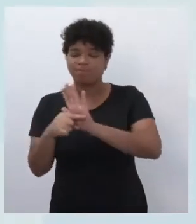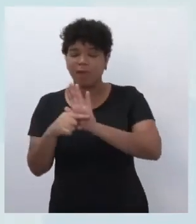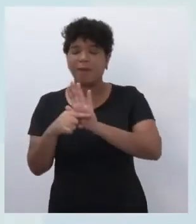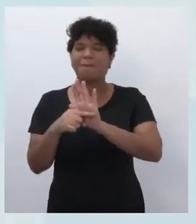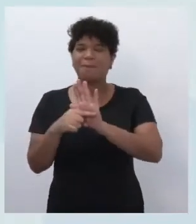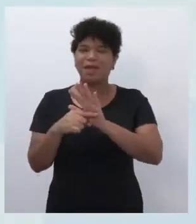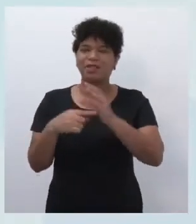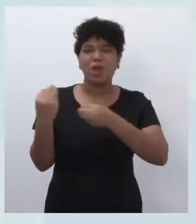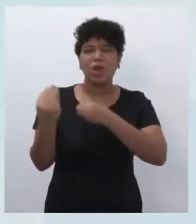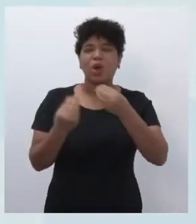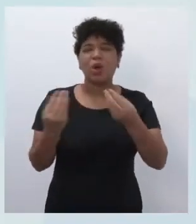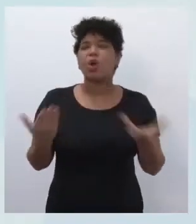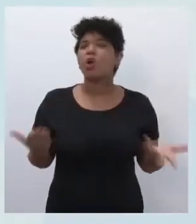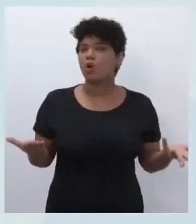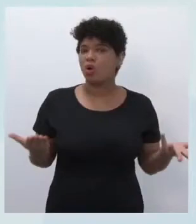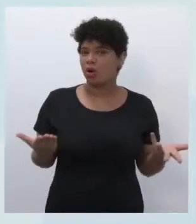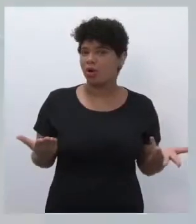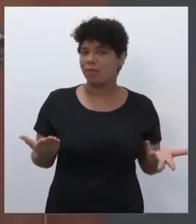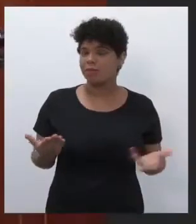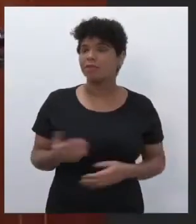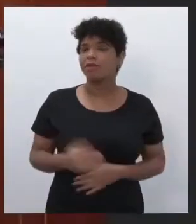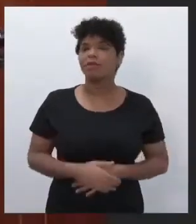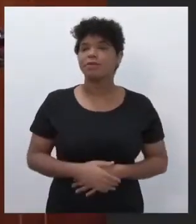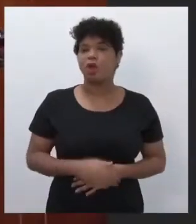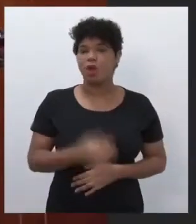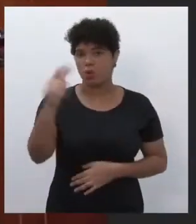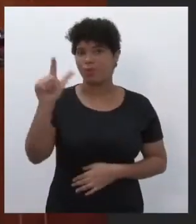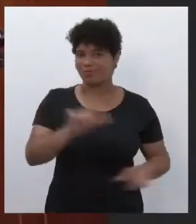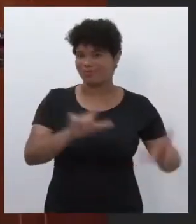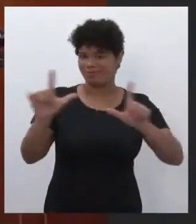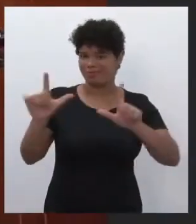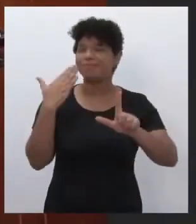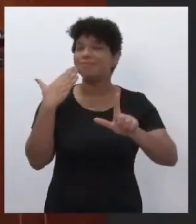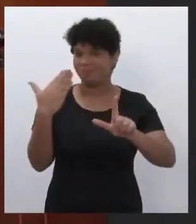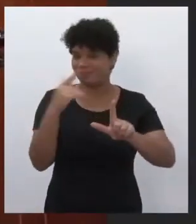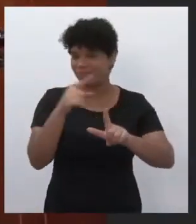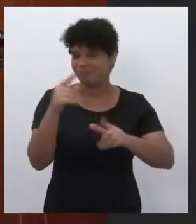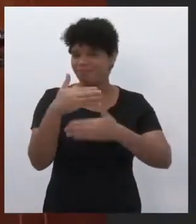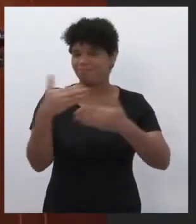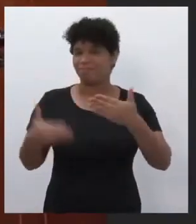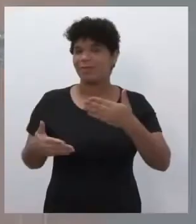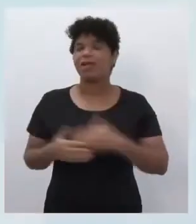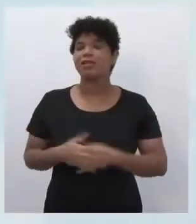o que vocês vão compartilhar no chat? Pode passar para o próximo slide.